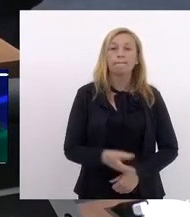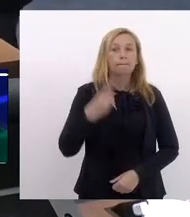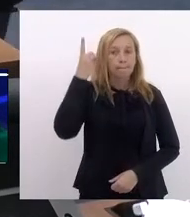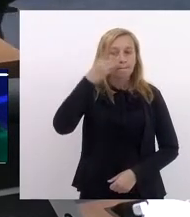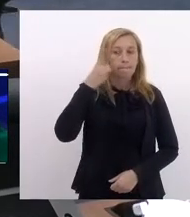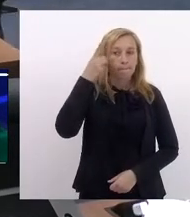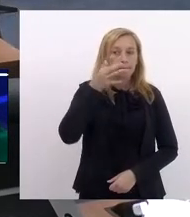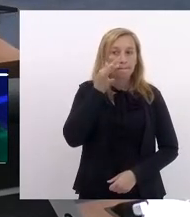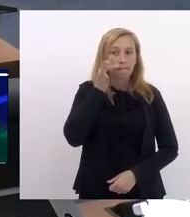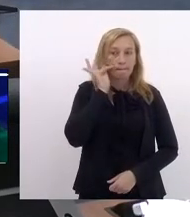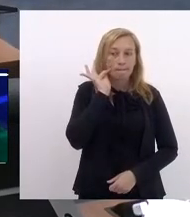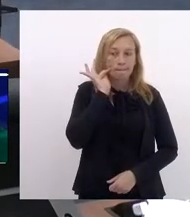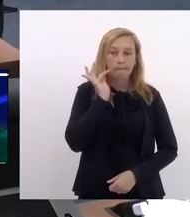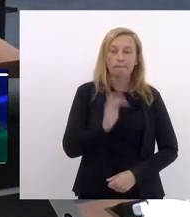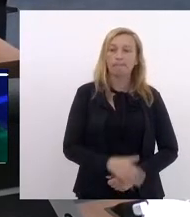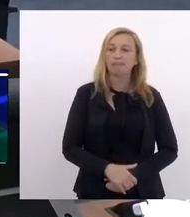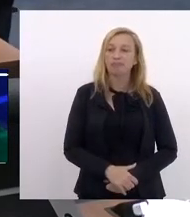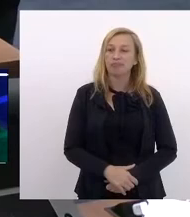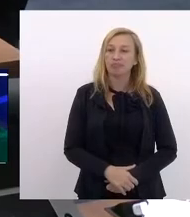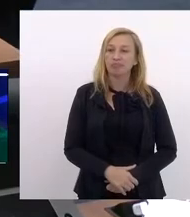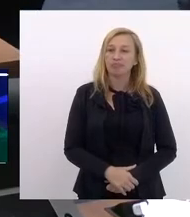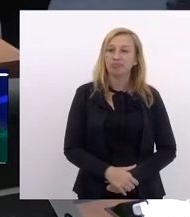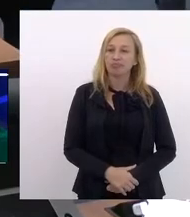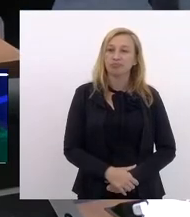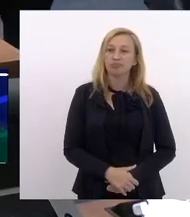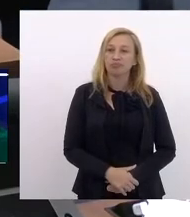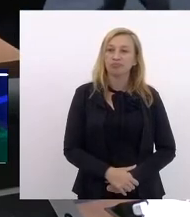Deputado Flávio Serafim.